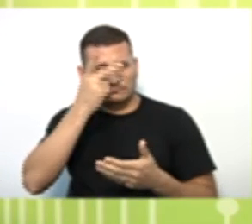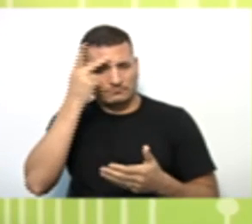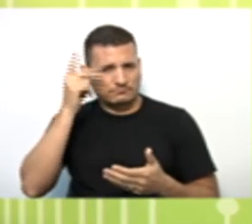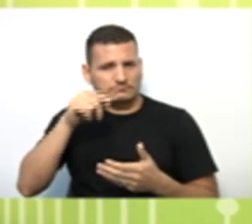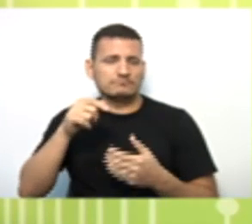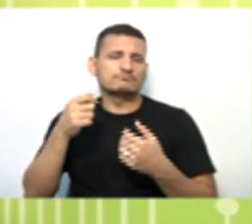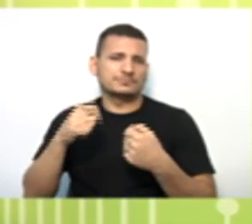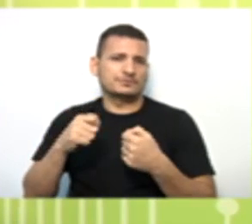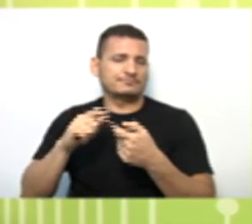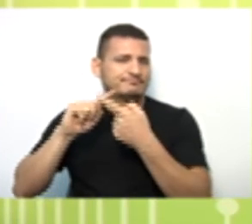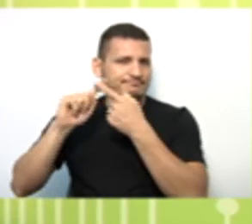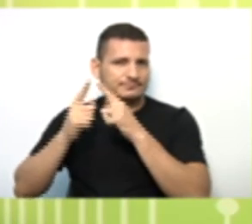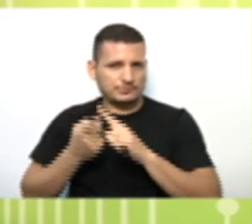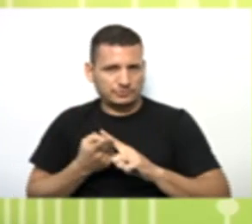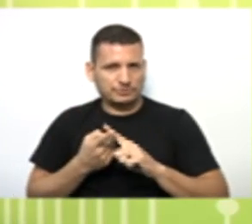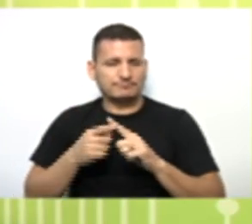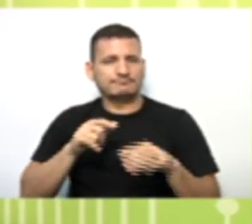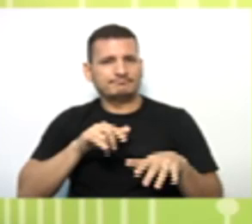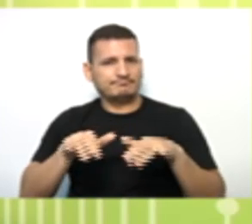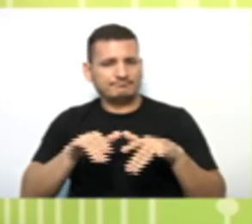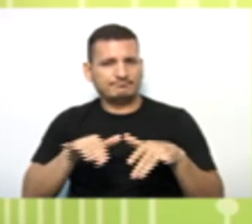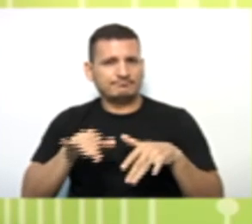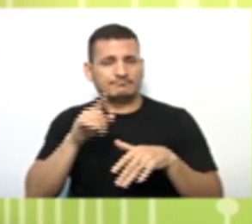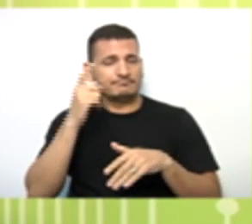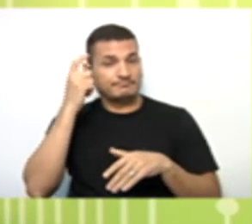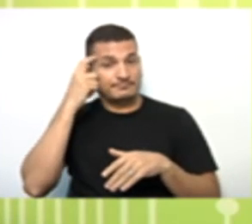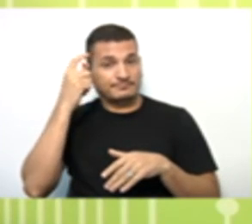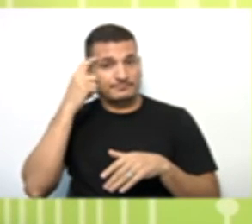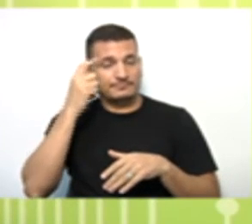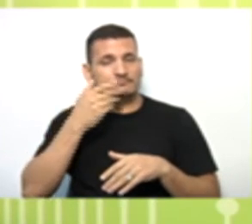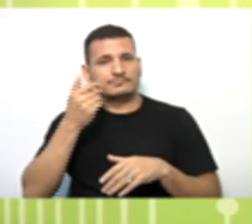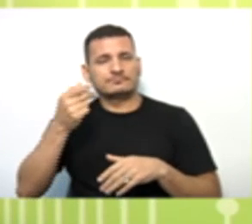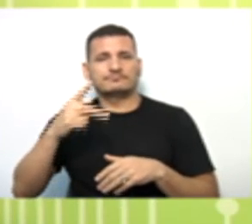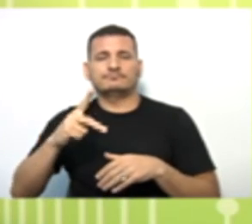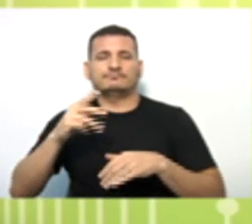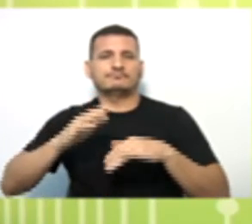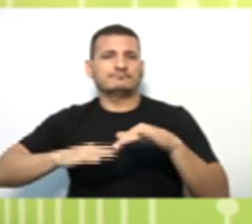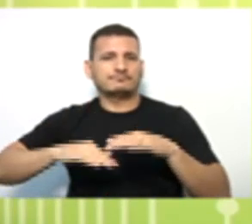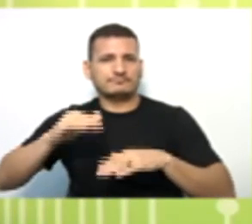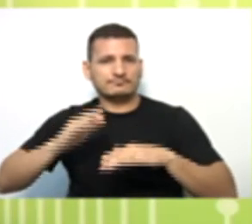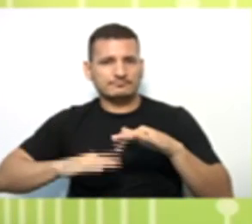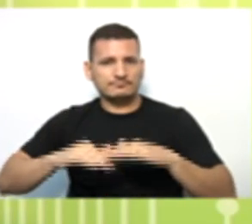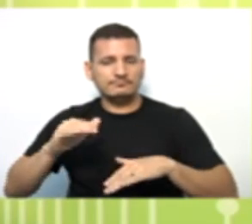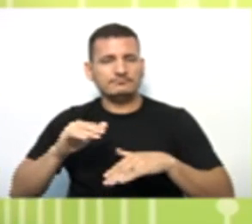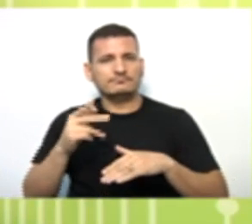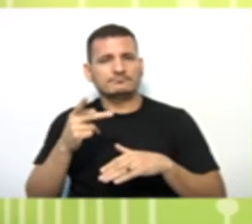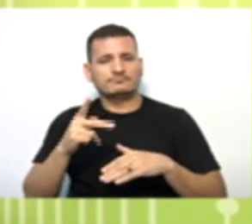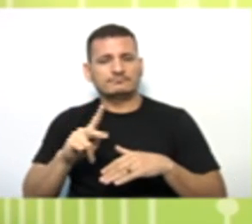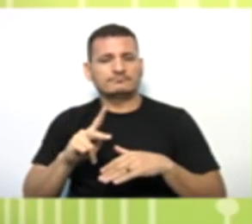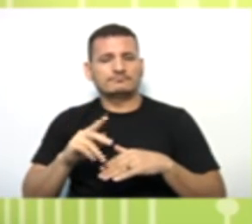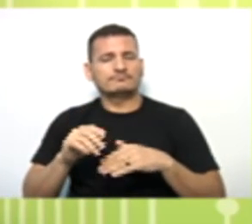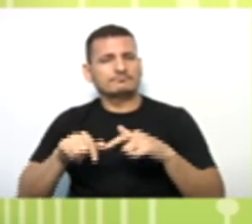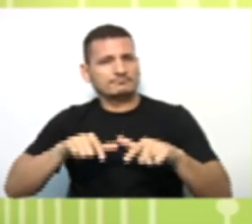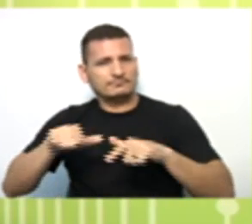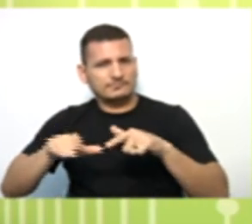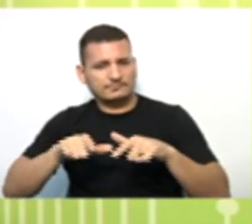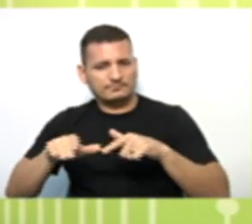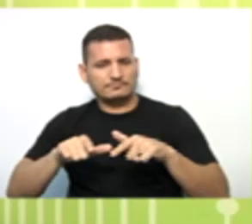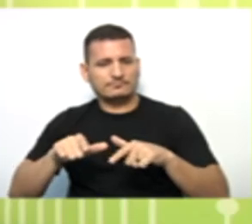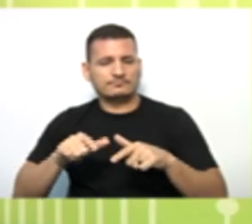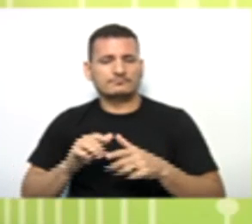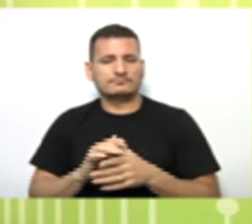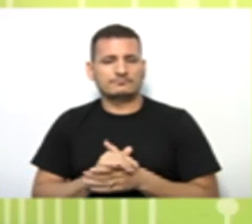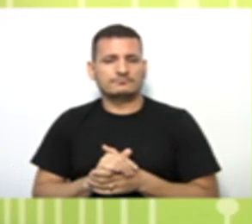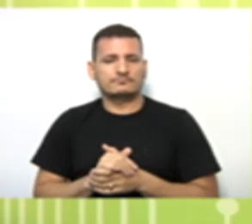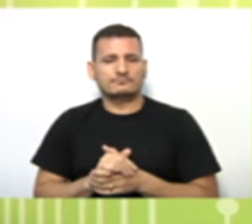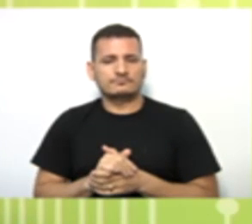de lógica de programação para poderem pensar melhor em sua profissão, pensar melhor e exercer melhor esse trabalho na sua